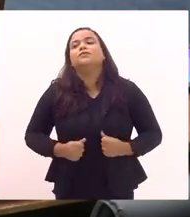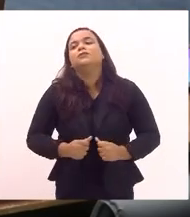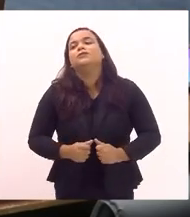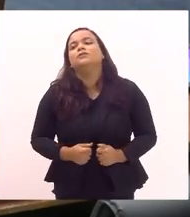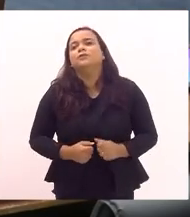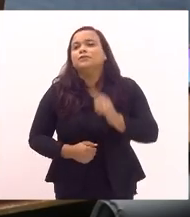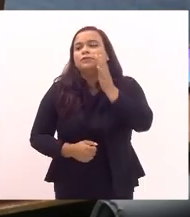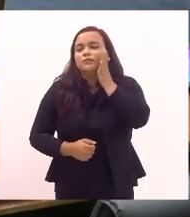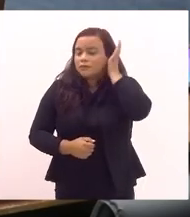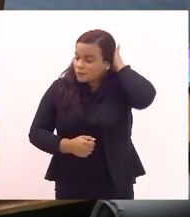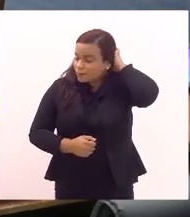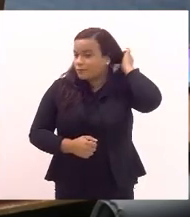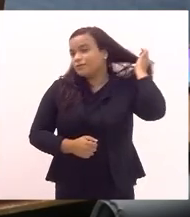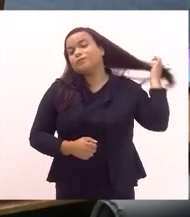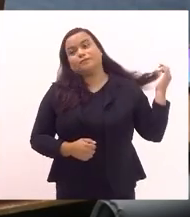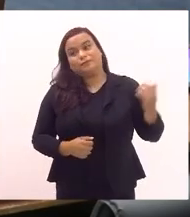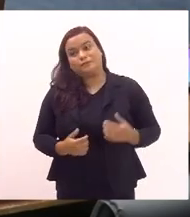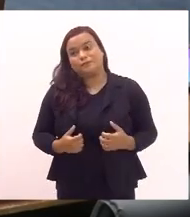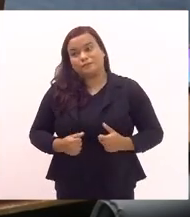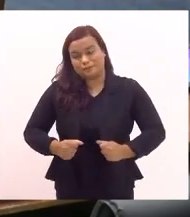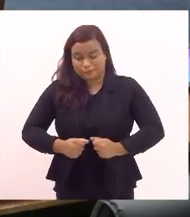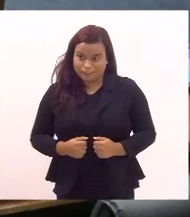E aí